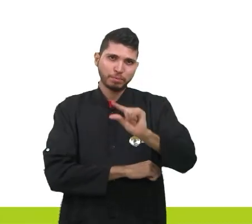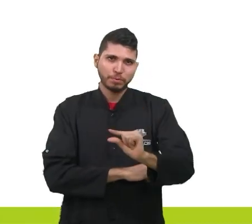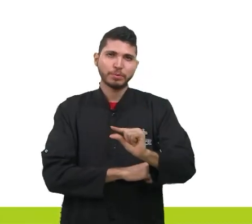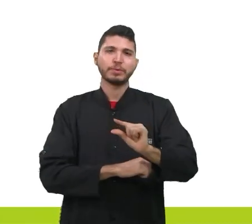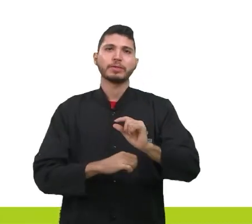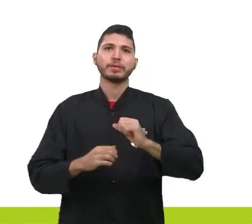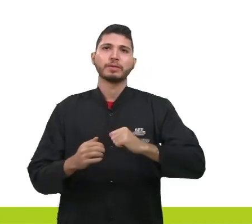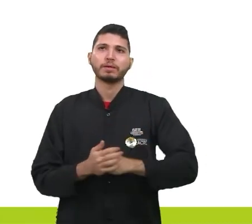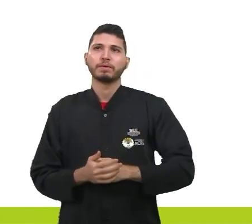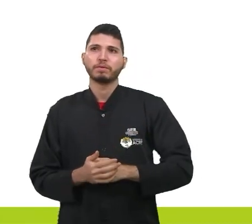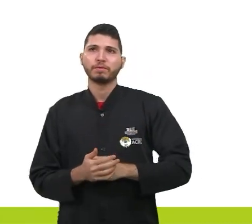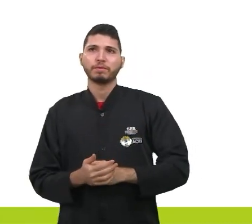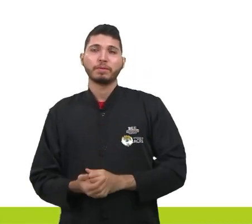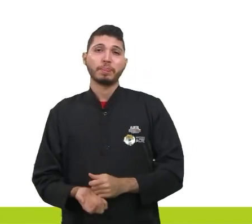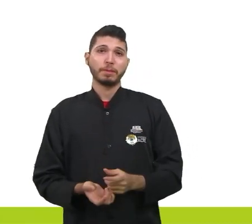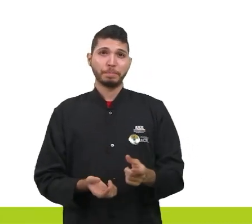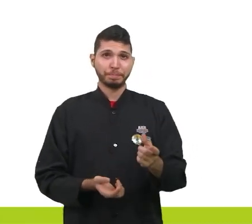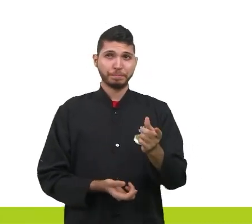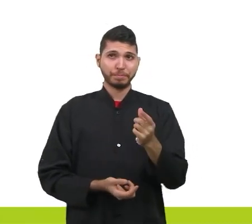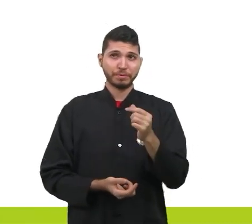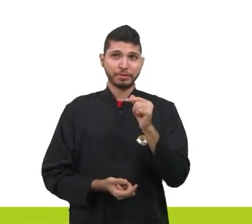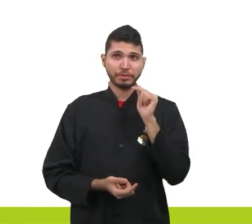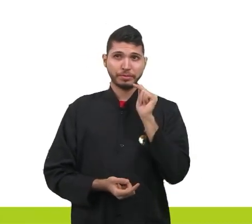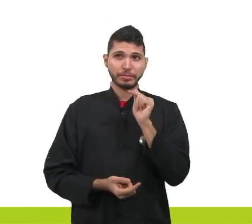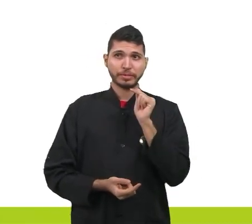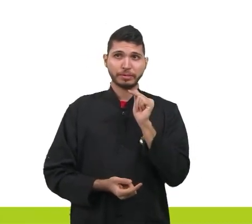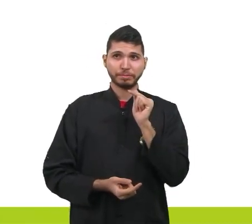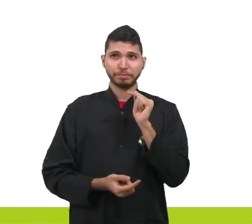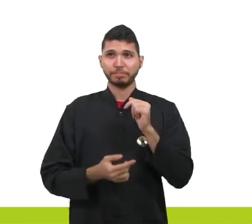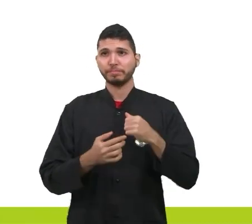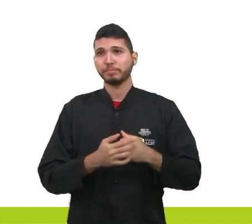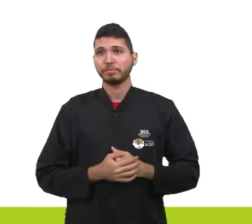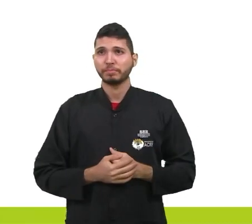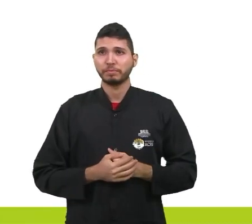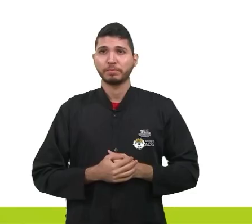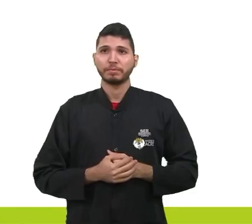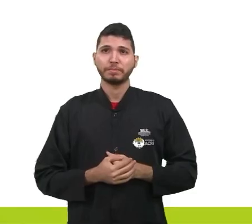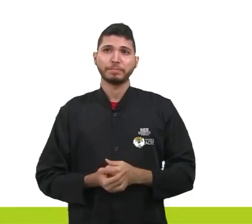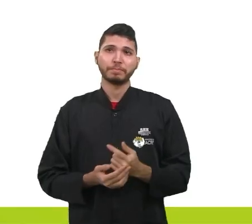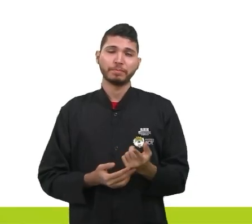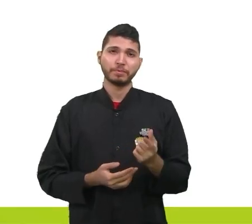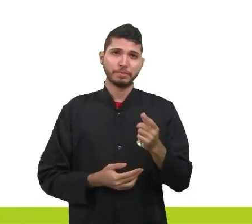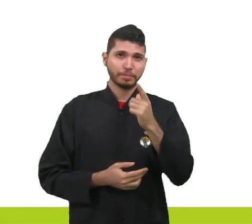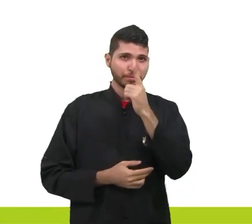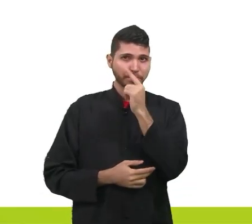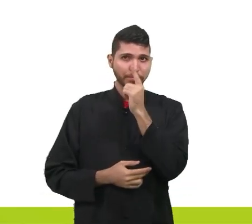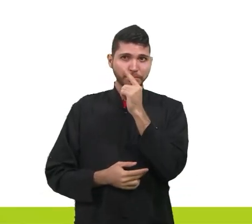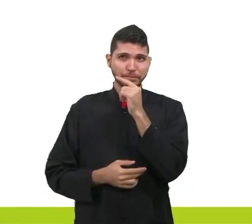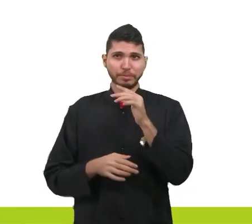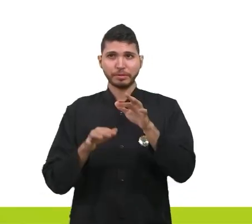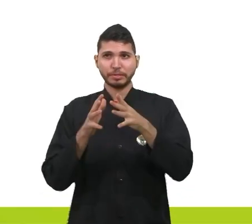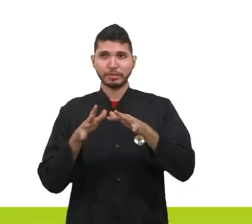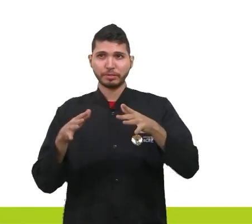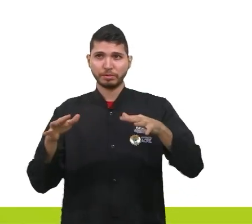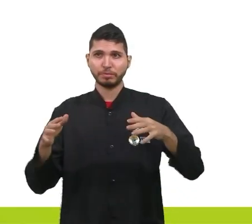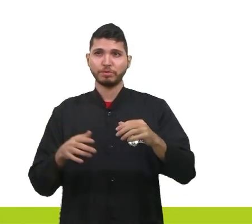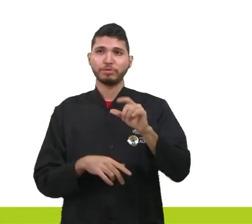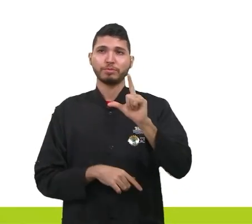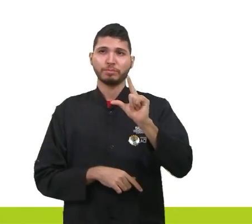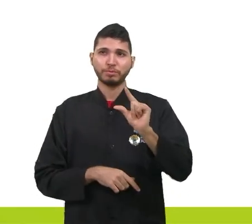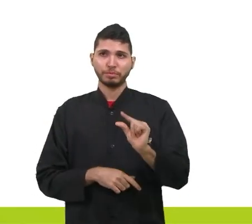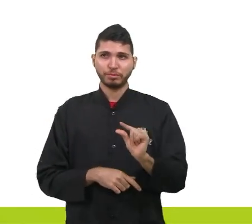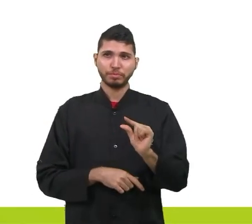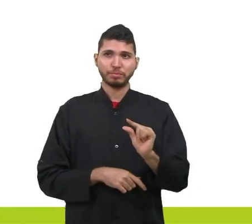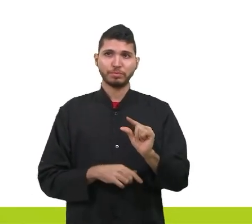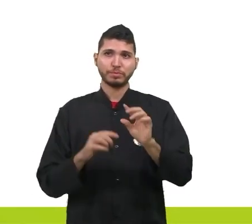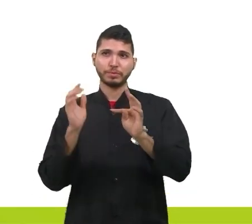vai ocorrer o inverso. Olha que interessante. Diminui a amplitude térmica de um lugar. Como assim, professora?